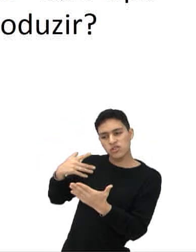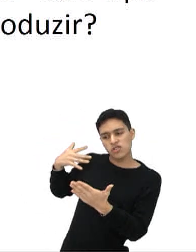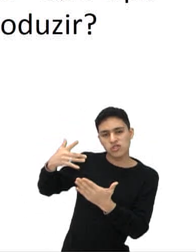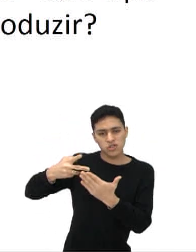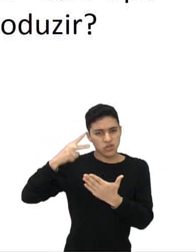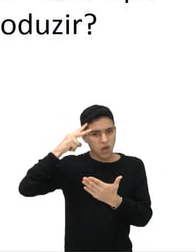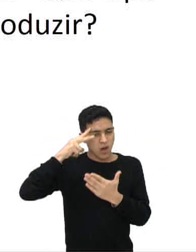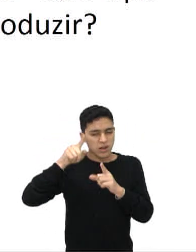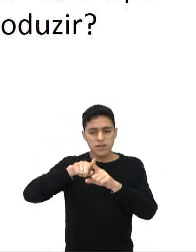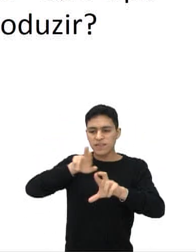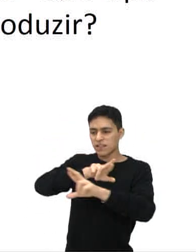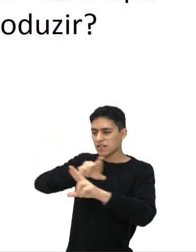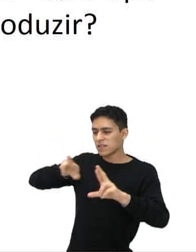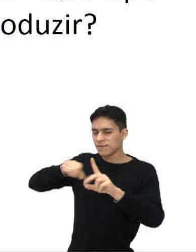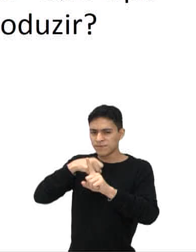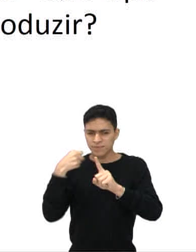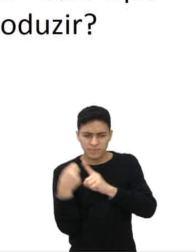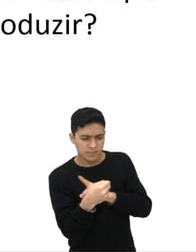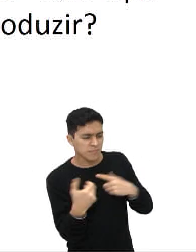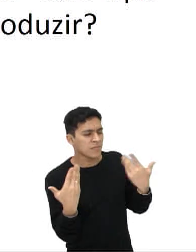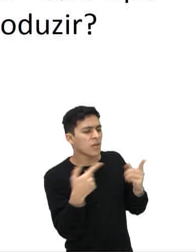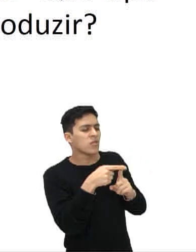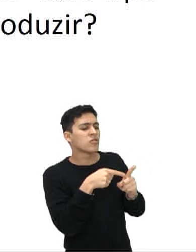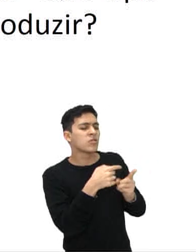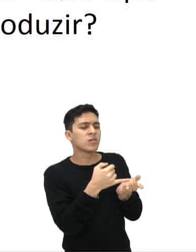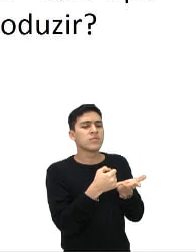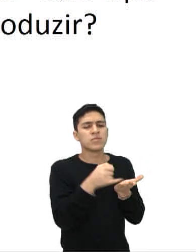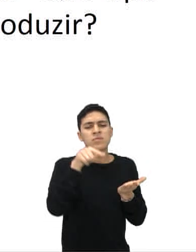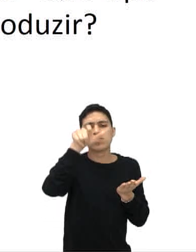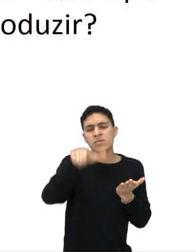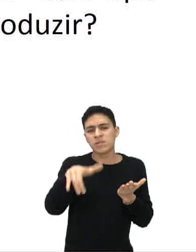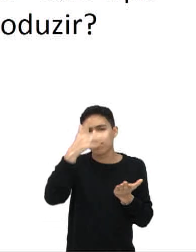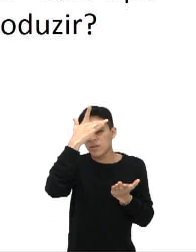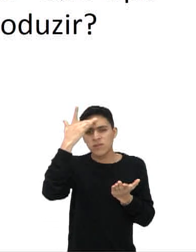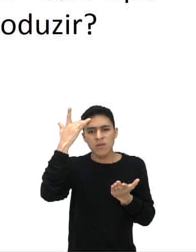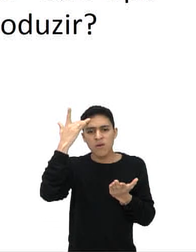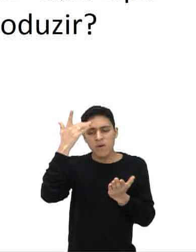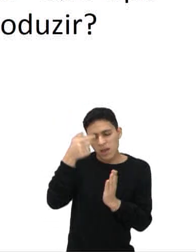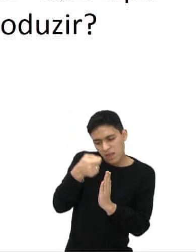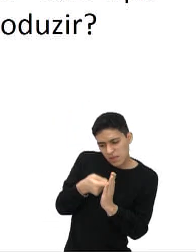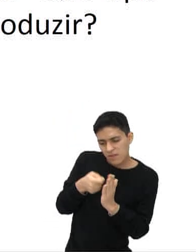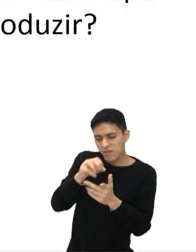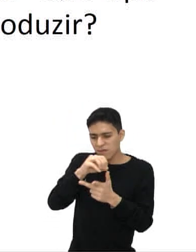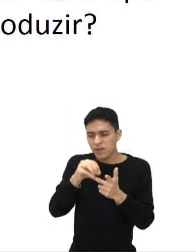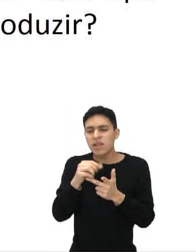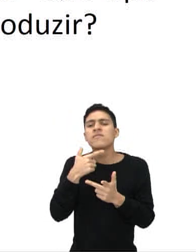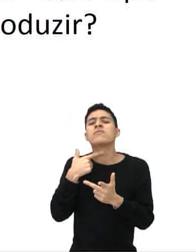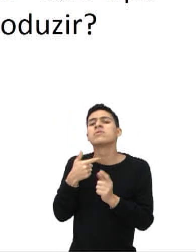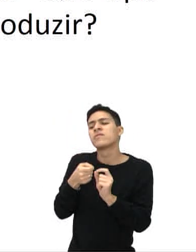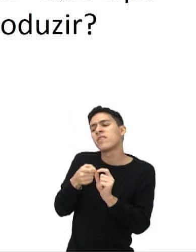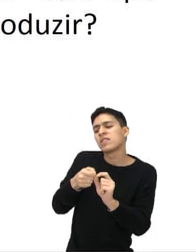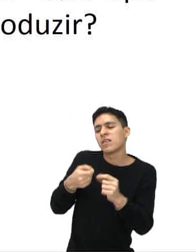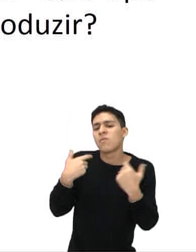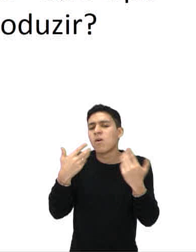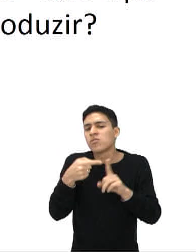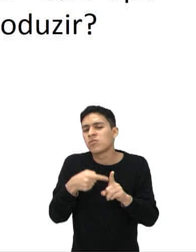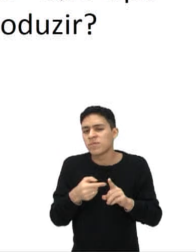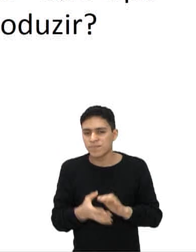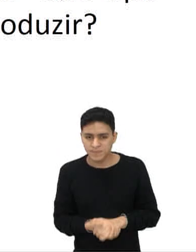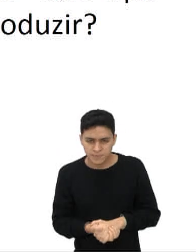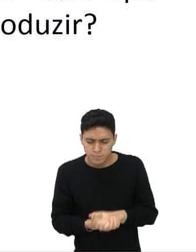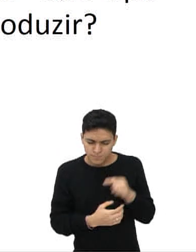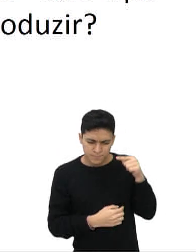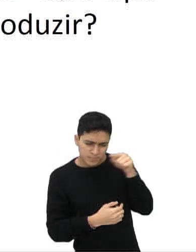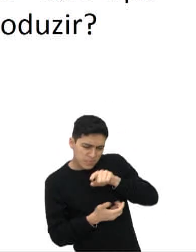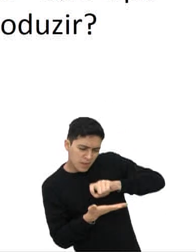sociais. Que tipo de introdução o candidato do Enem escolheu produzir? Como que ele